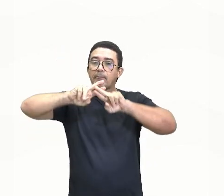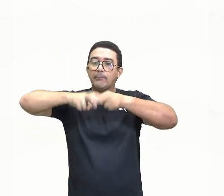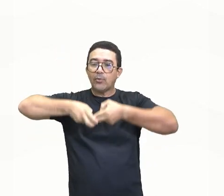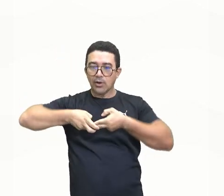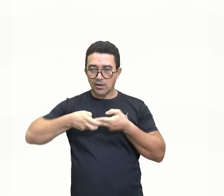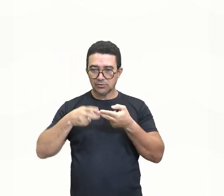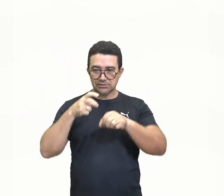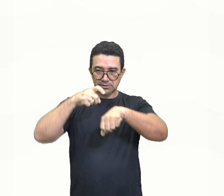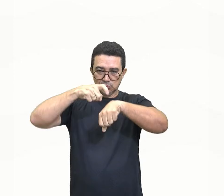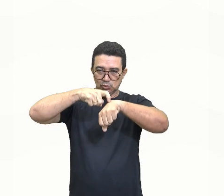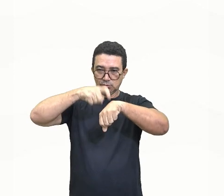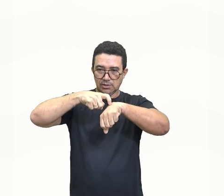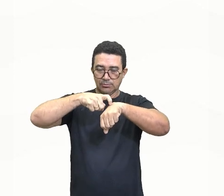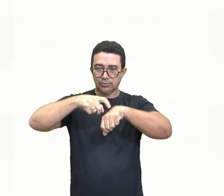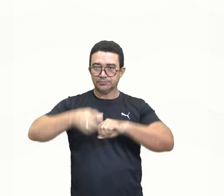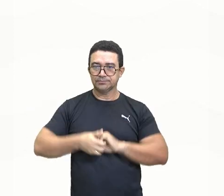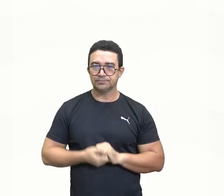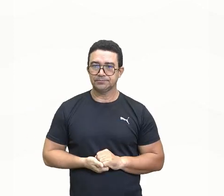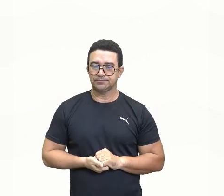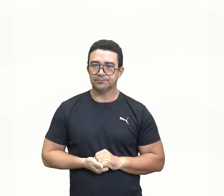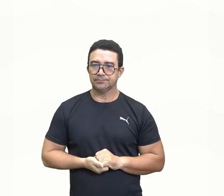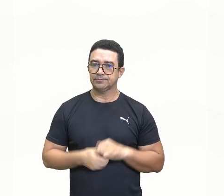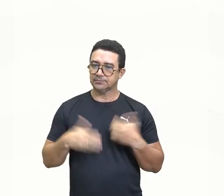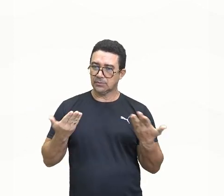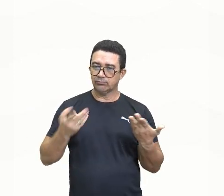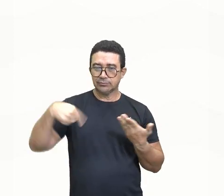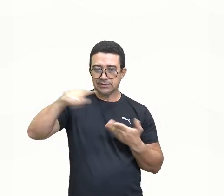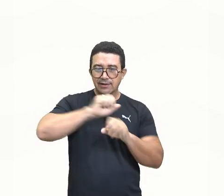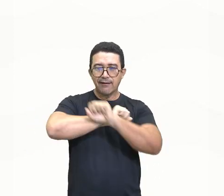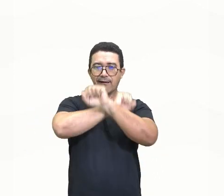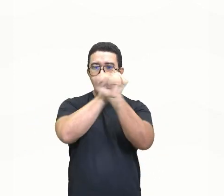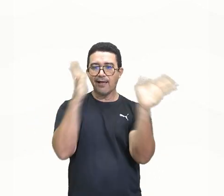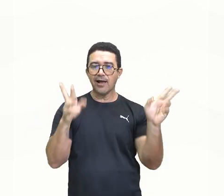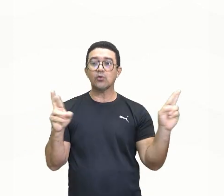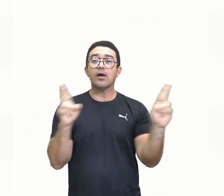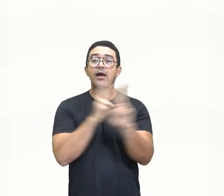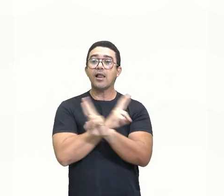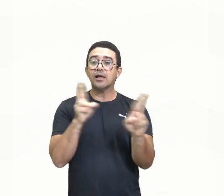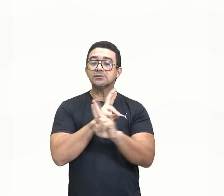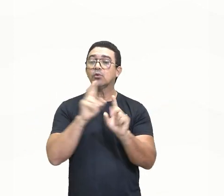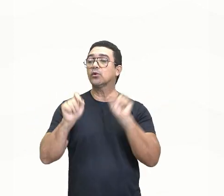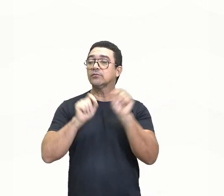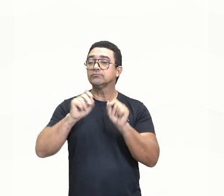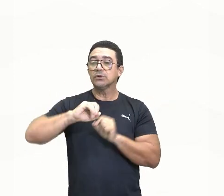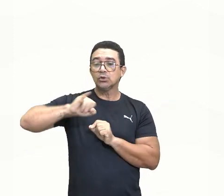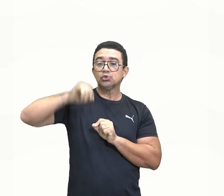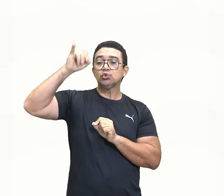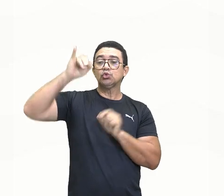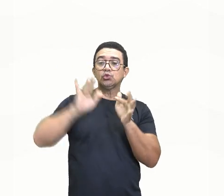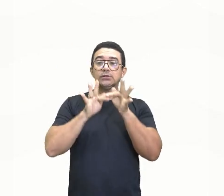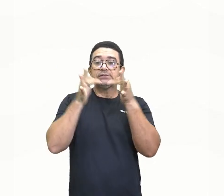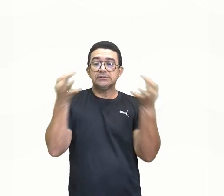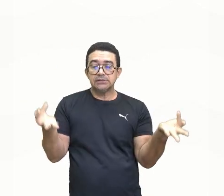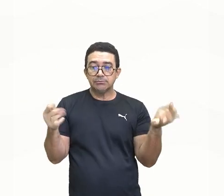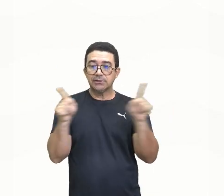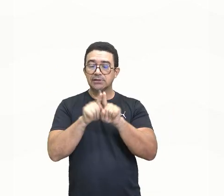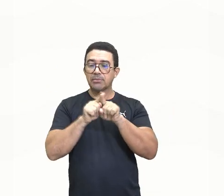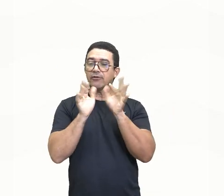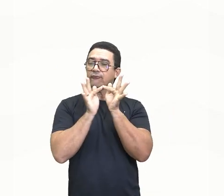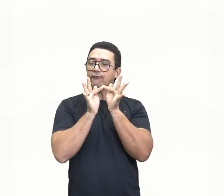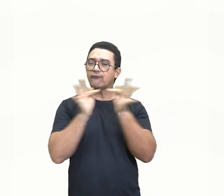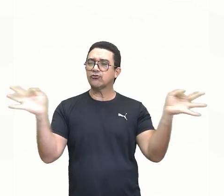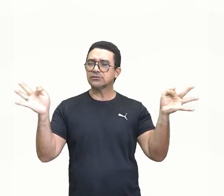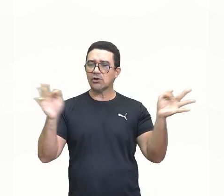tempo. Ok? Então, fica claro aí a relação entre juros simples e função afim.